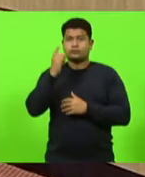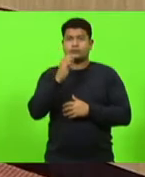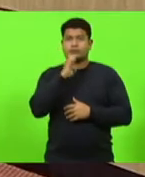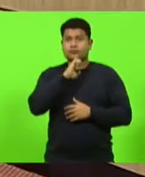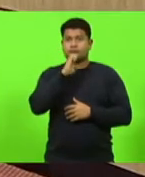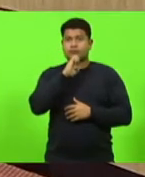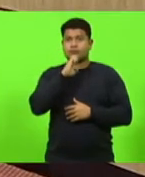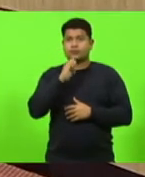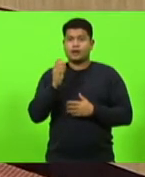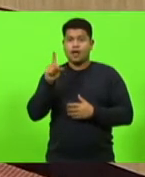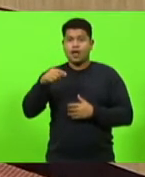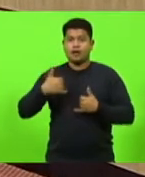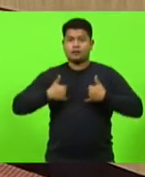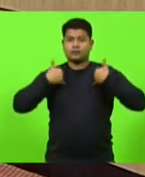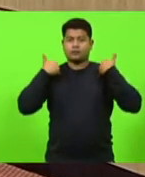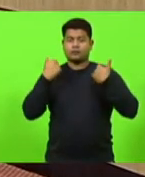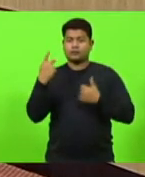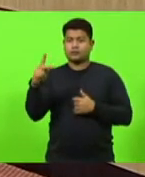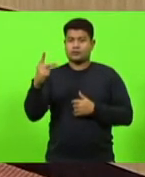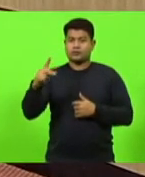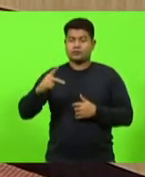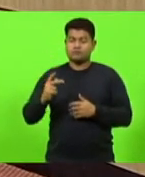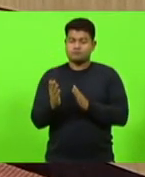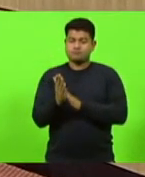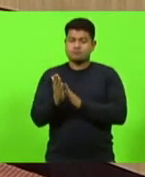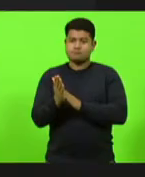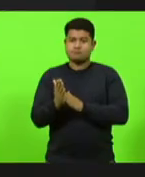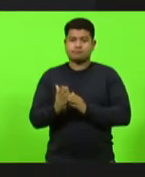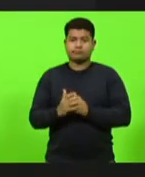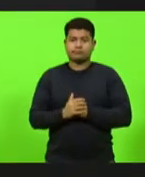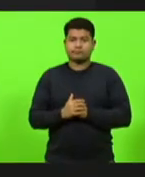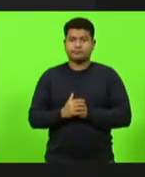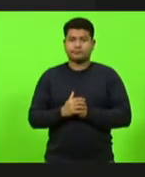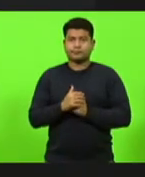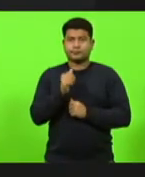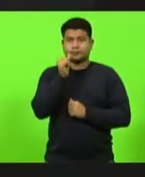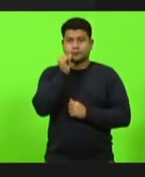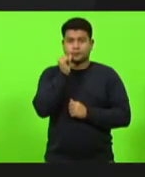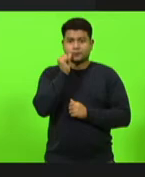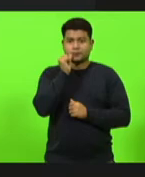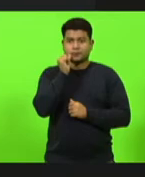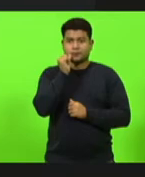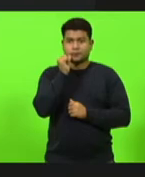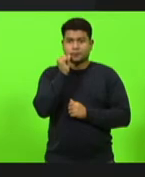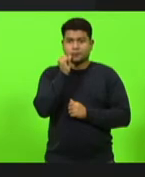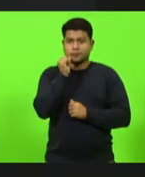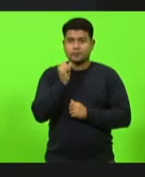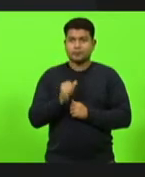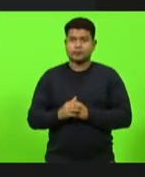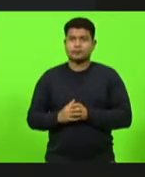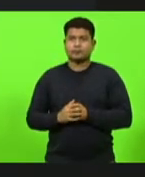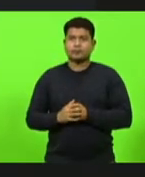pelo aniversário. Parabéns, deputado. Obrigado, nobre amigo.